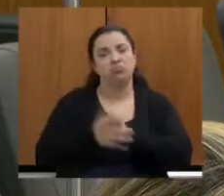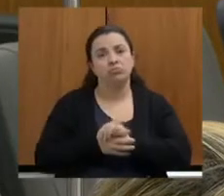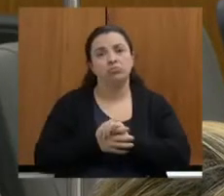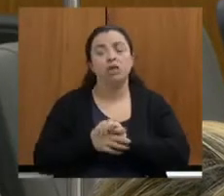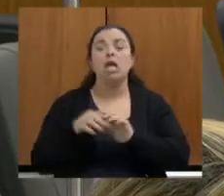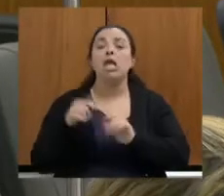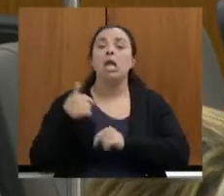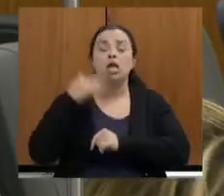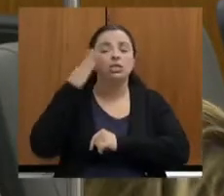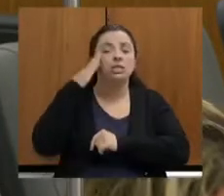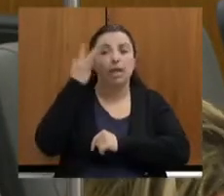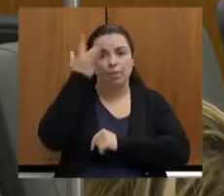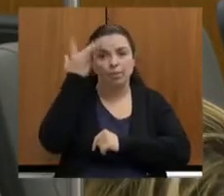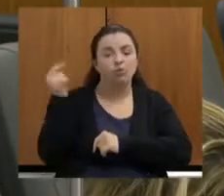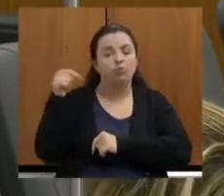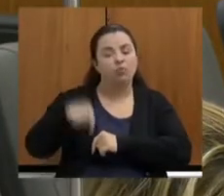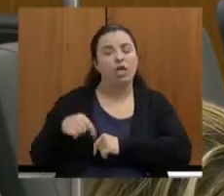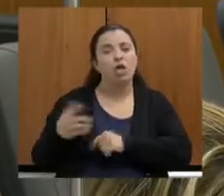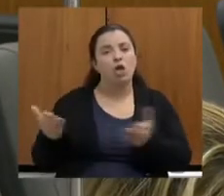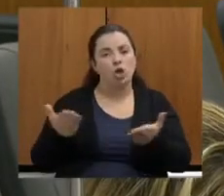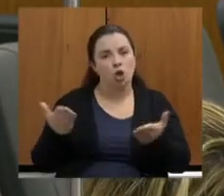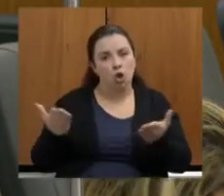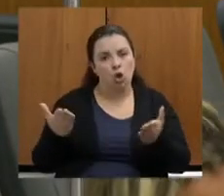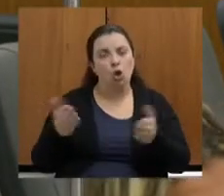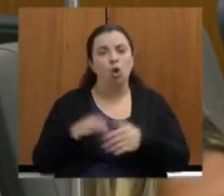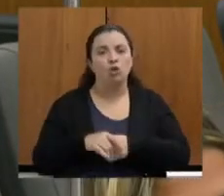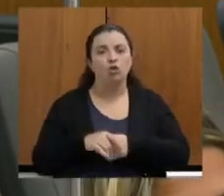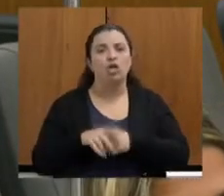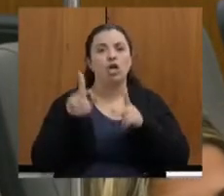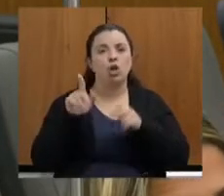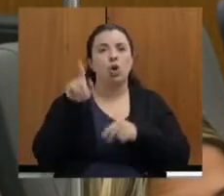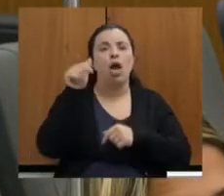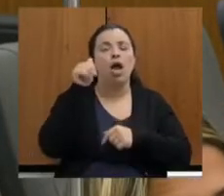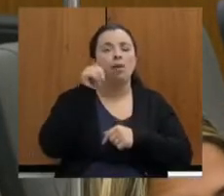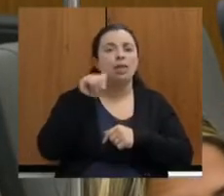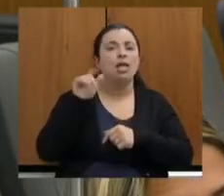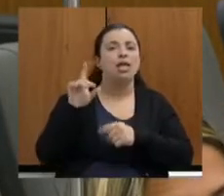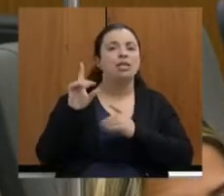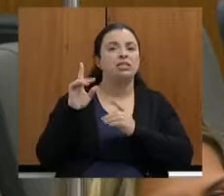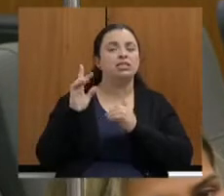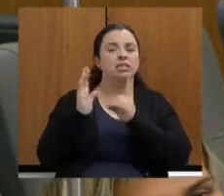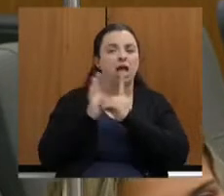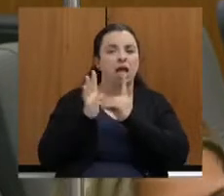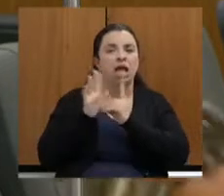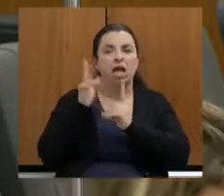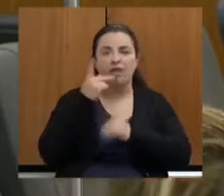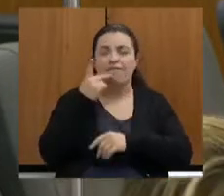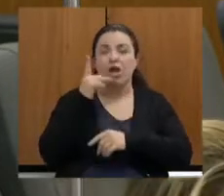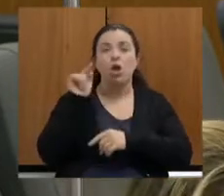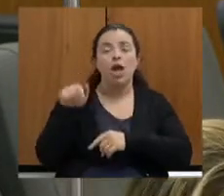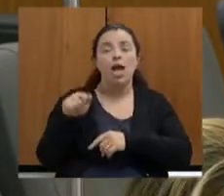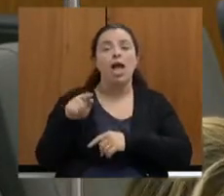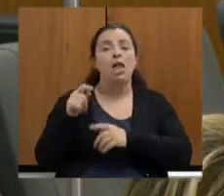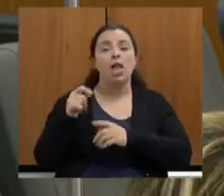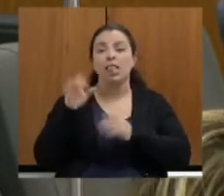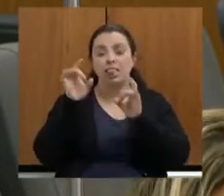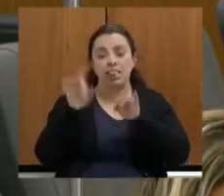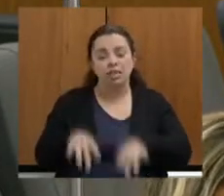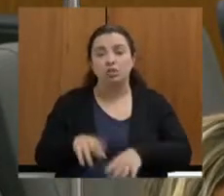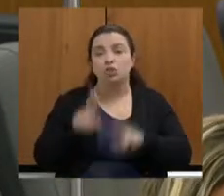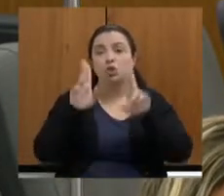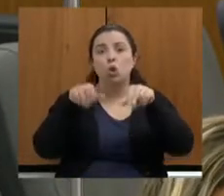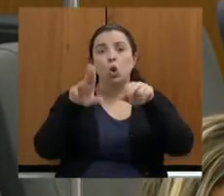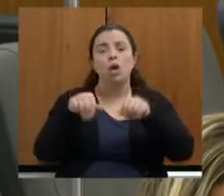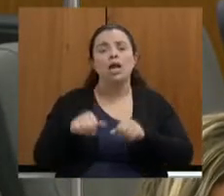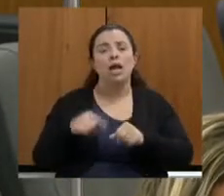encontra aqui é como Aquela indiazinha sentadinha ali e falou que ela não bom e nós também